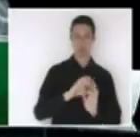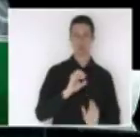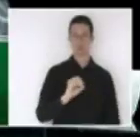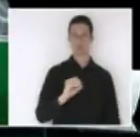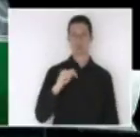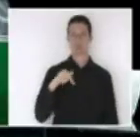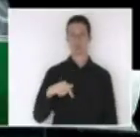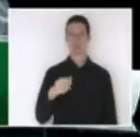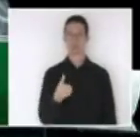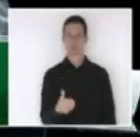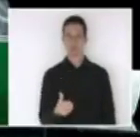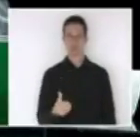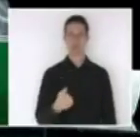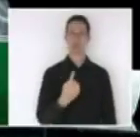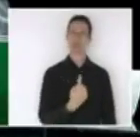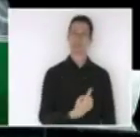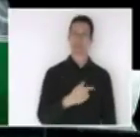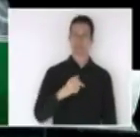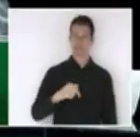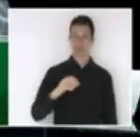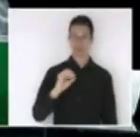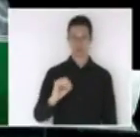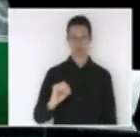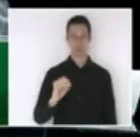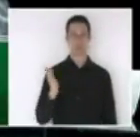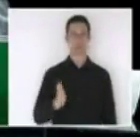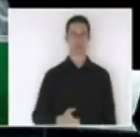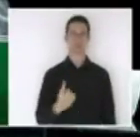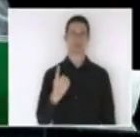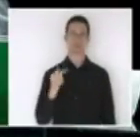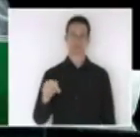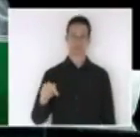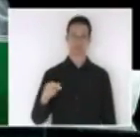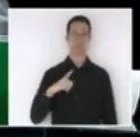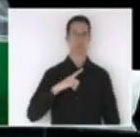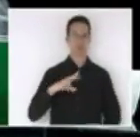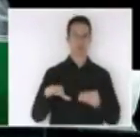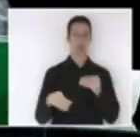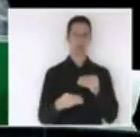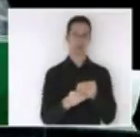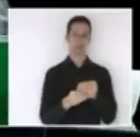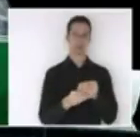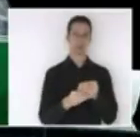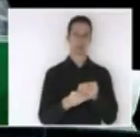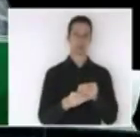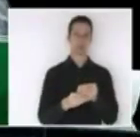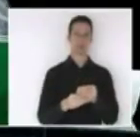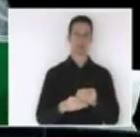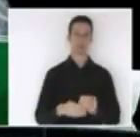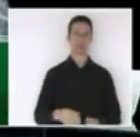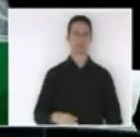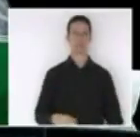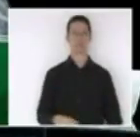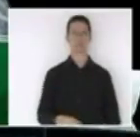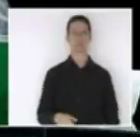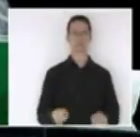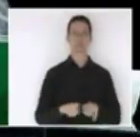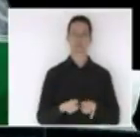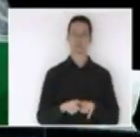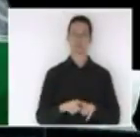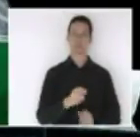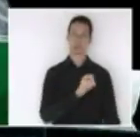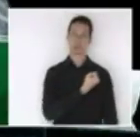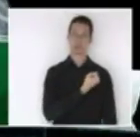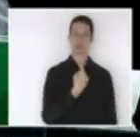e 170/2017. Esses com emendas substitutivas globais e os de números